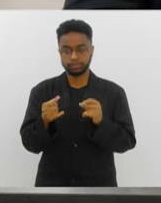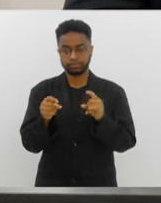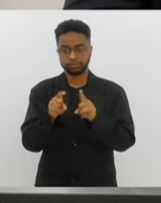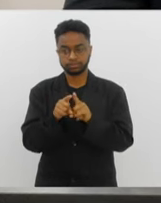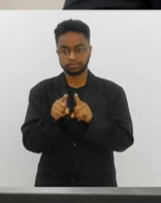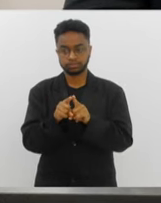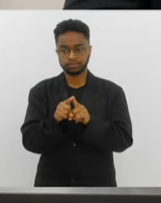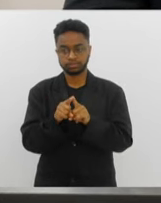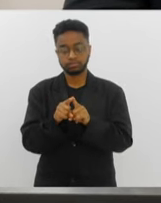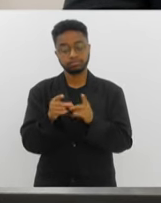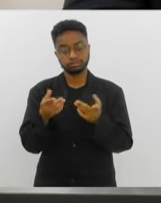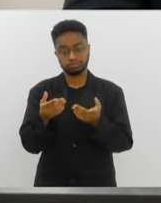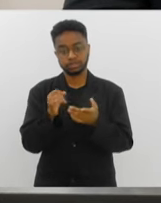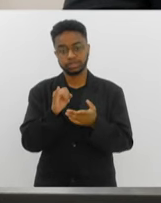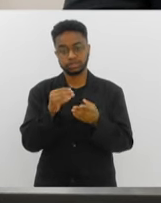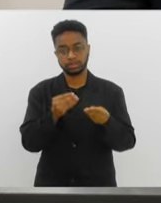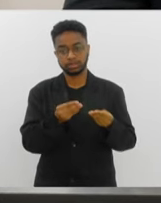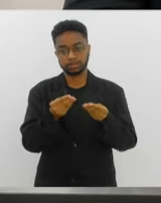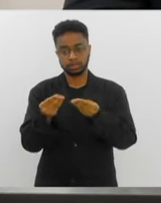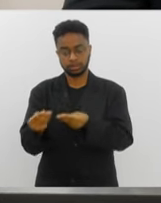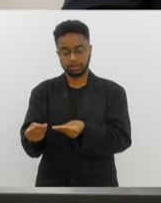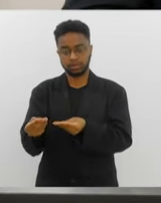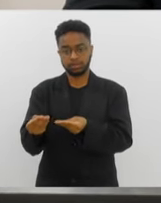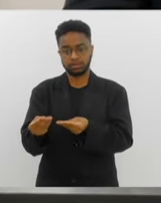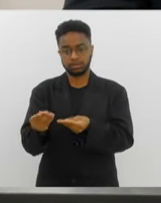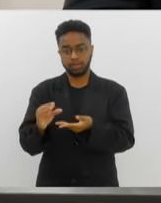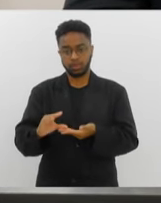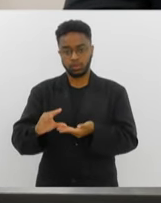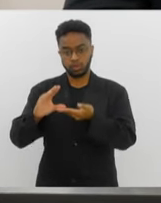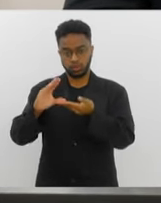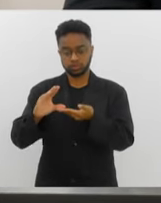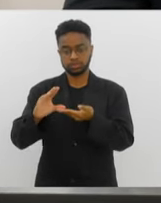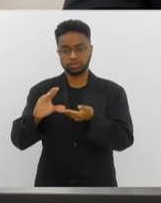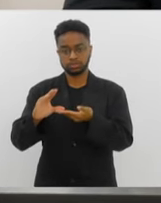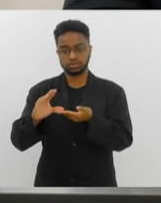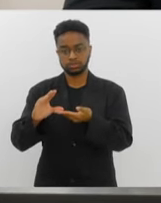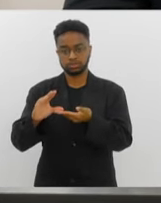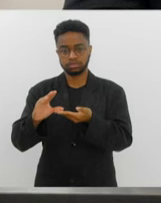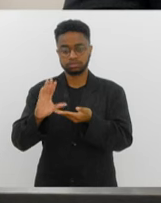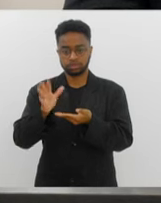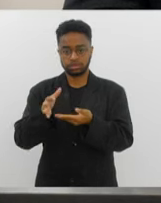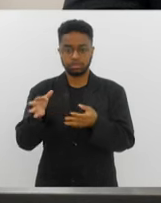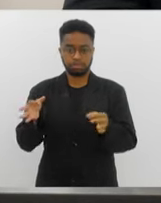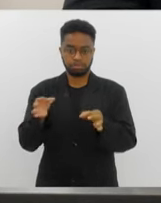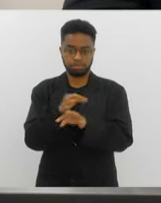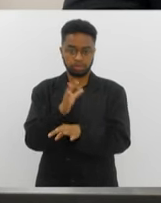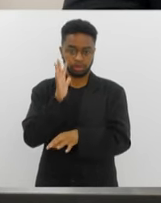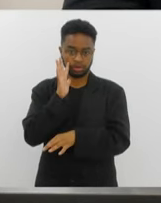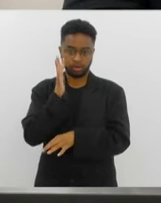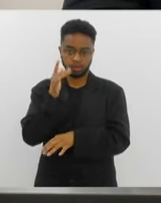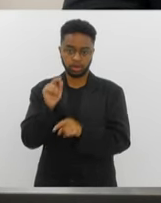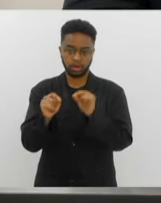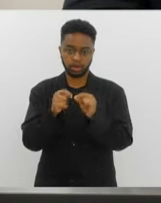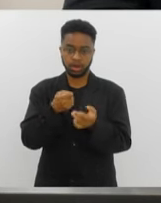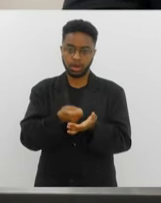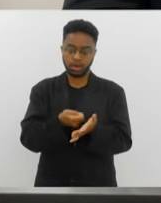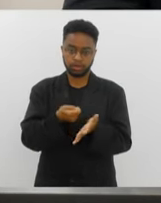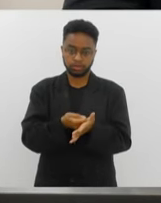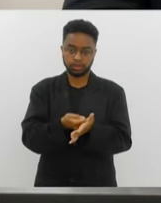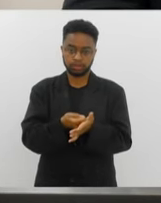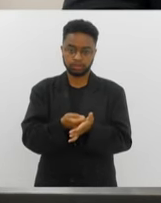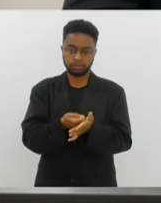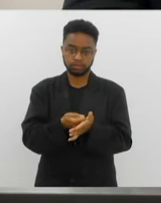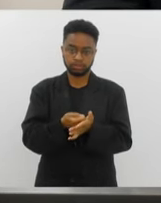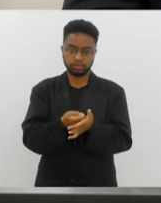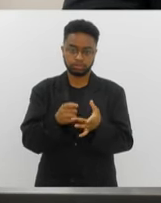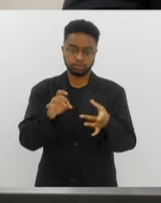claro, se a gente manda indiligência, baixa indiligência para o Conselho, vai estar suprido a obrigatoriedade imposta pelo